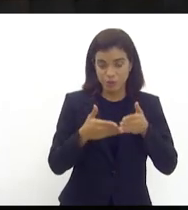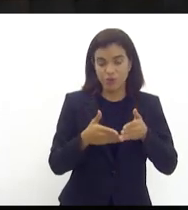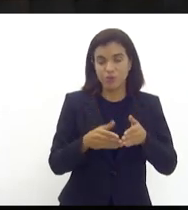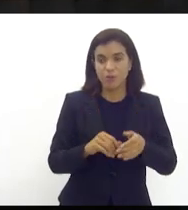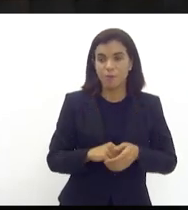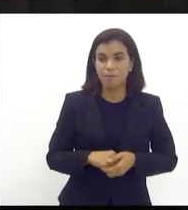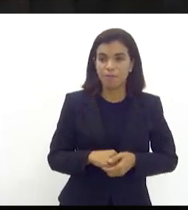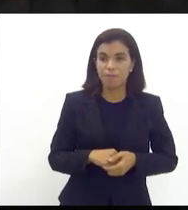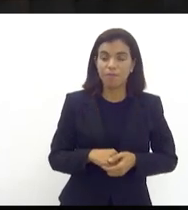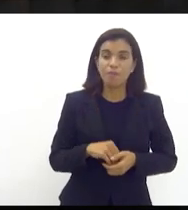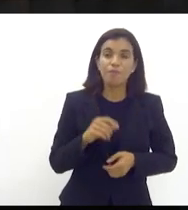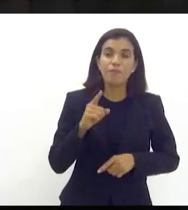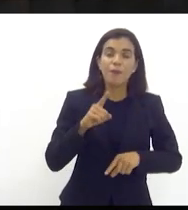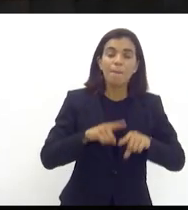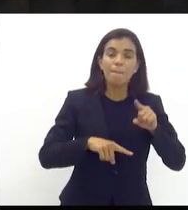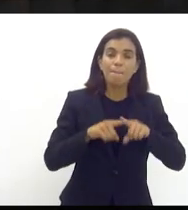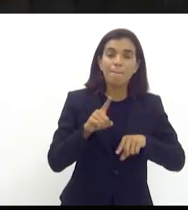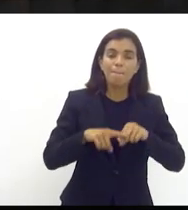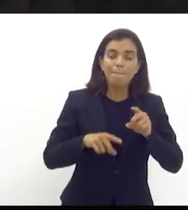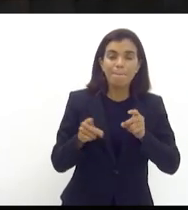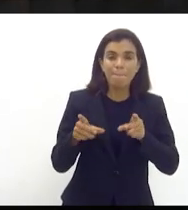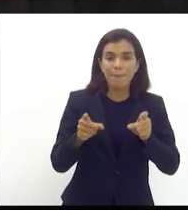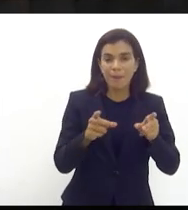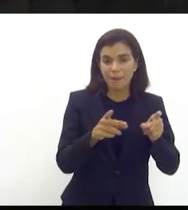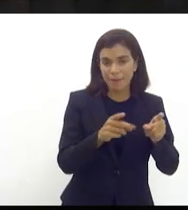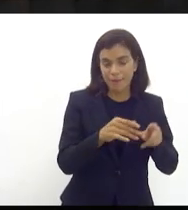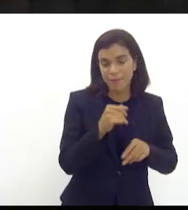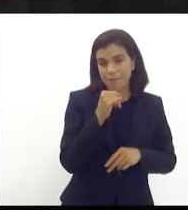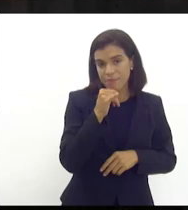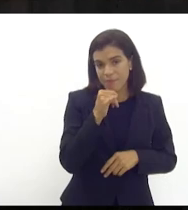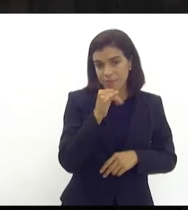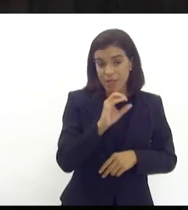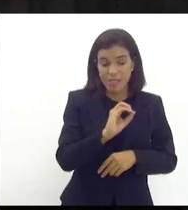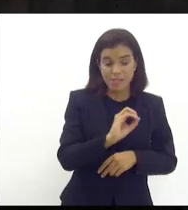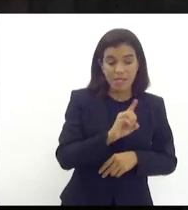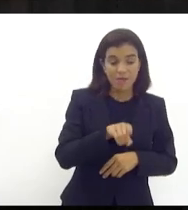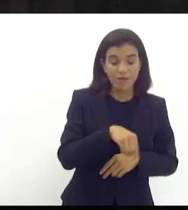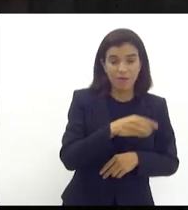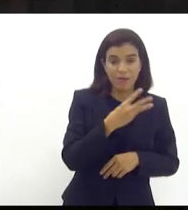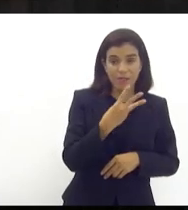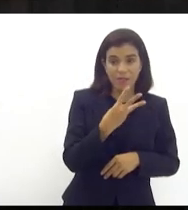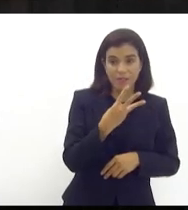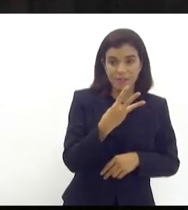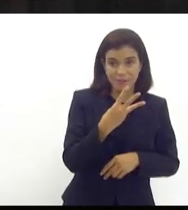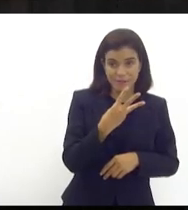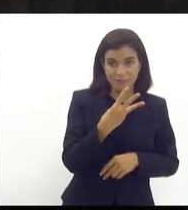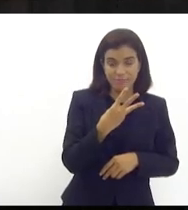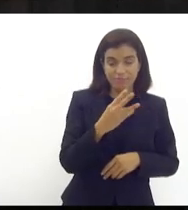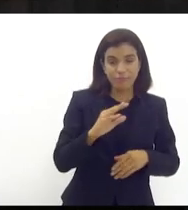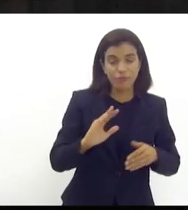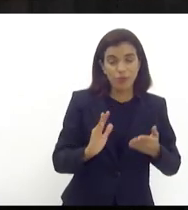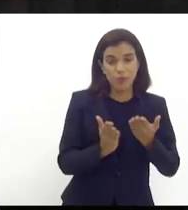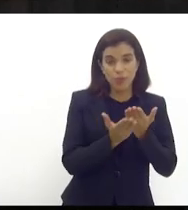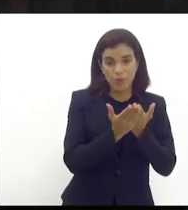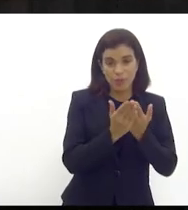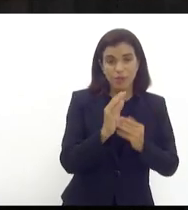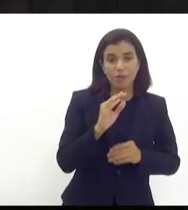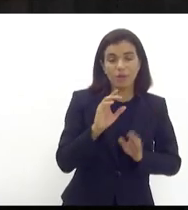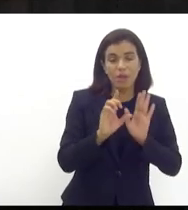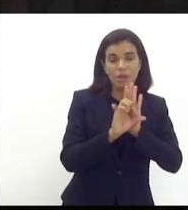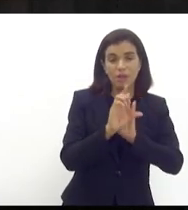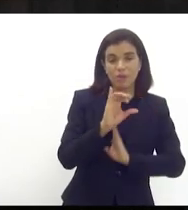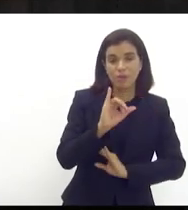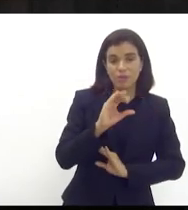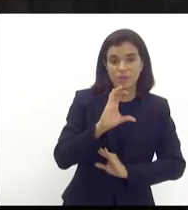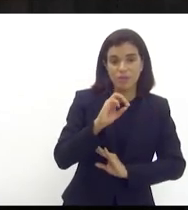tributária. São as mercadorias listadas como 03 do anexo da lei do ICMS,